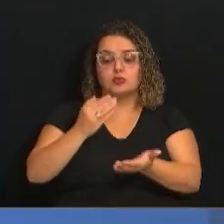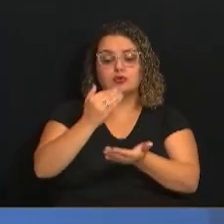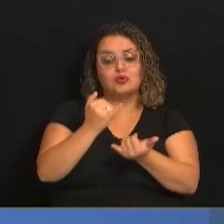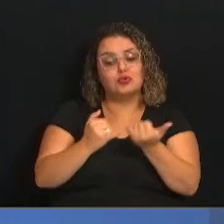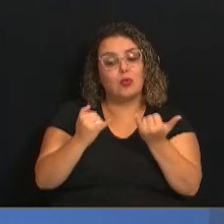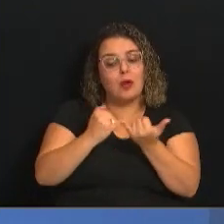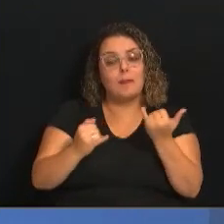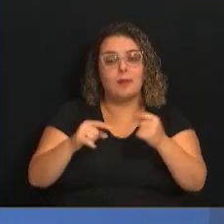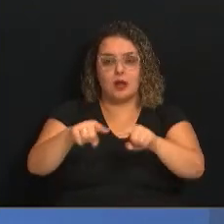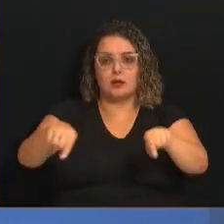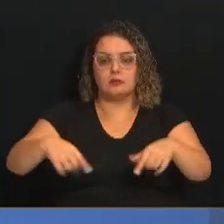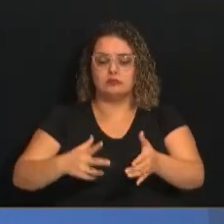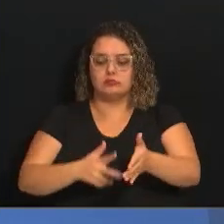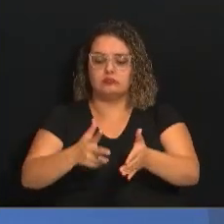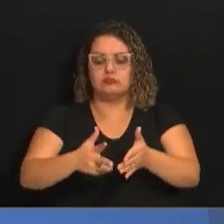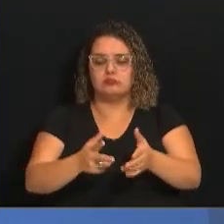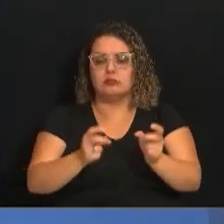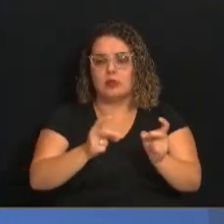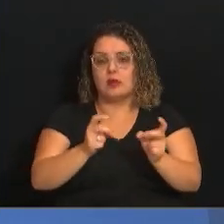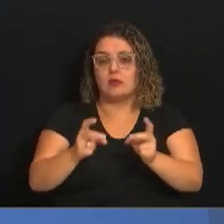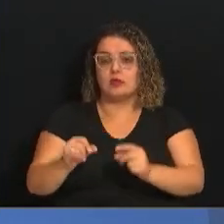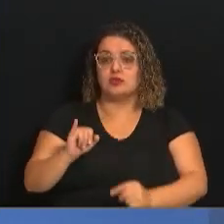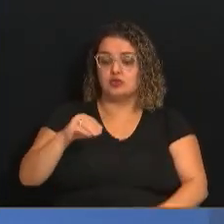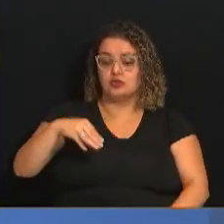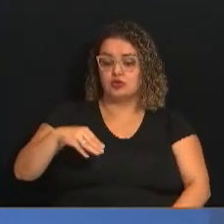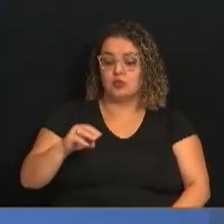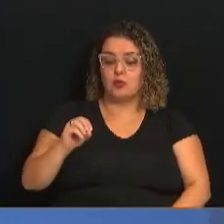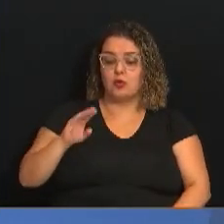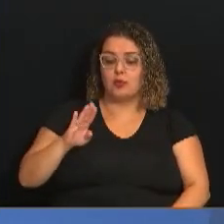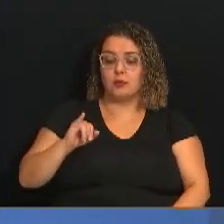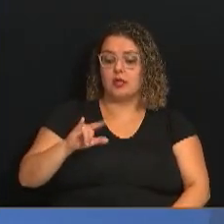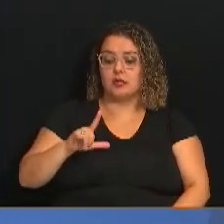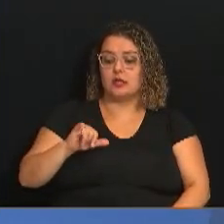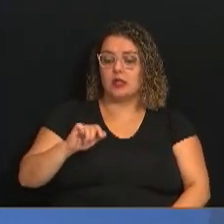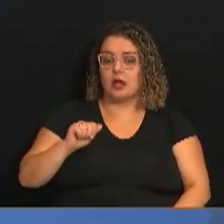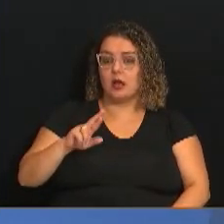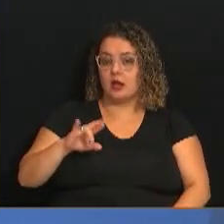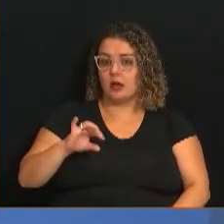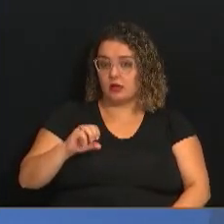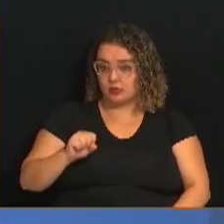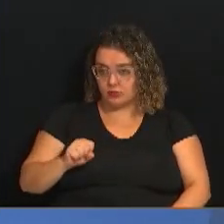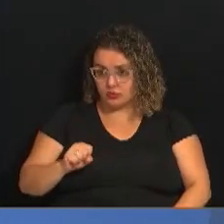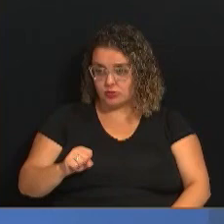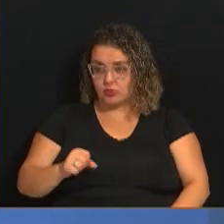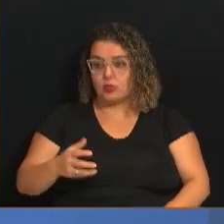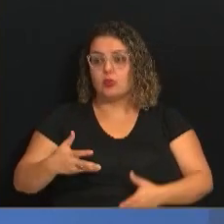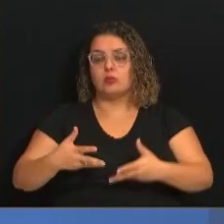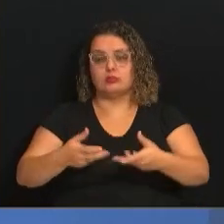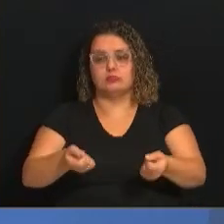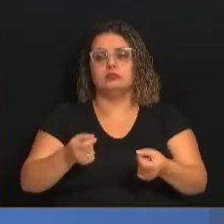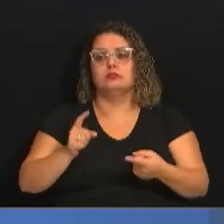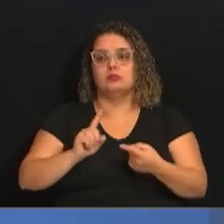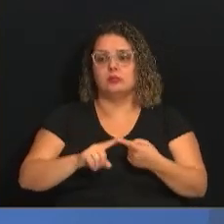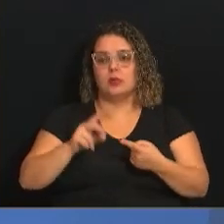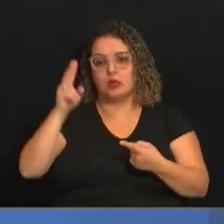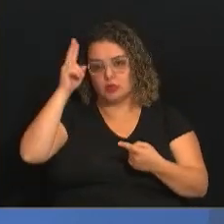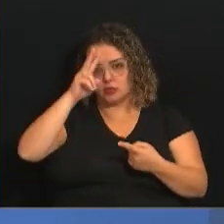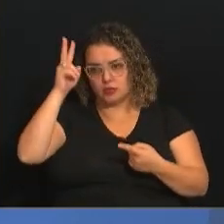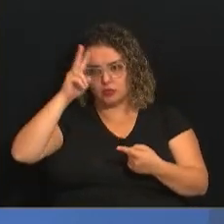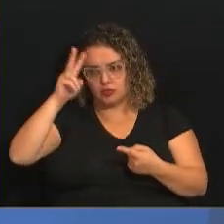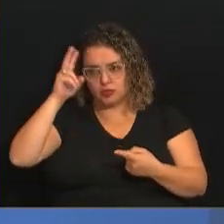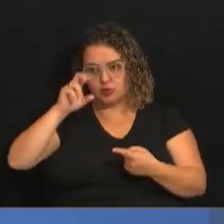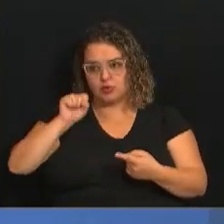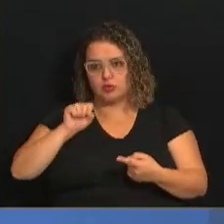projetos imobiliários. Então, a gente teve essa reunião e hoje, olha, os convidados são a historiadora